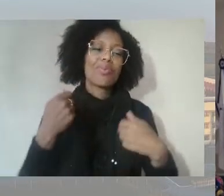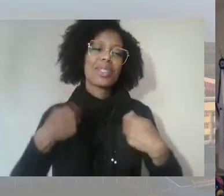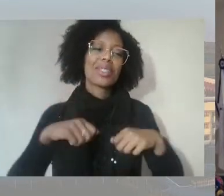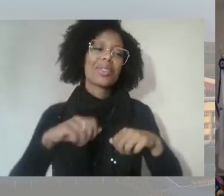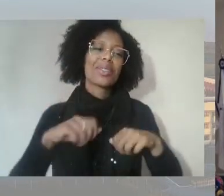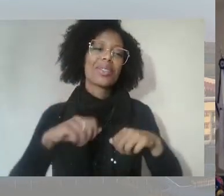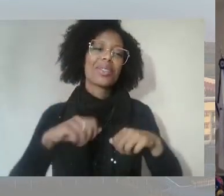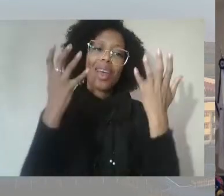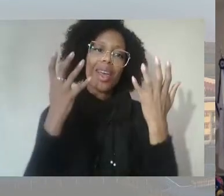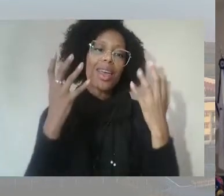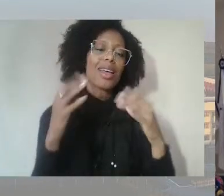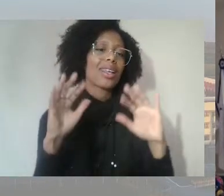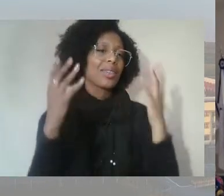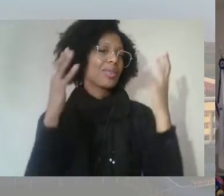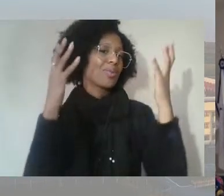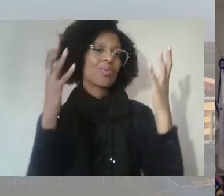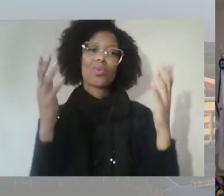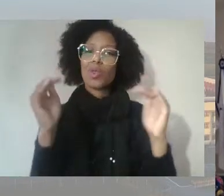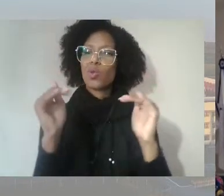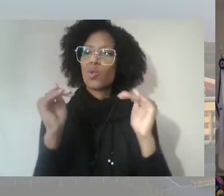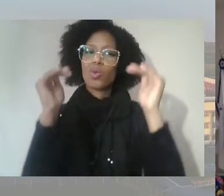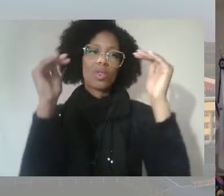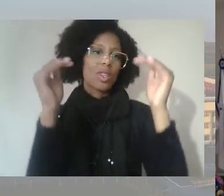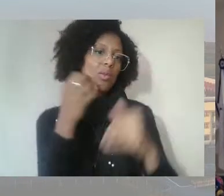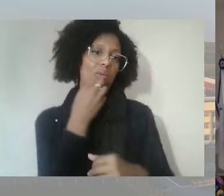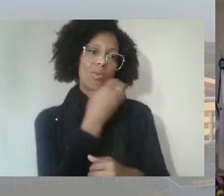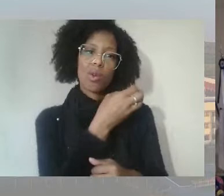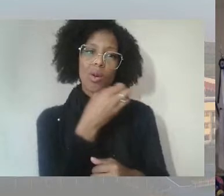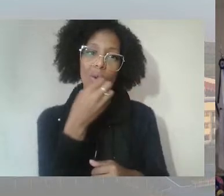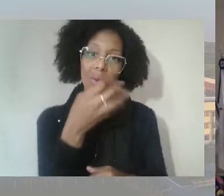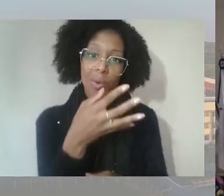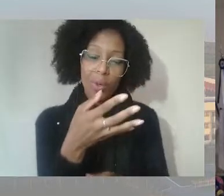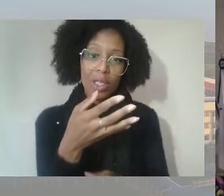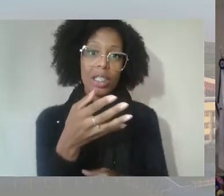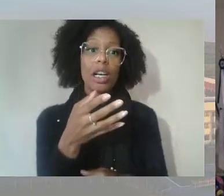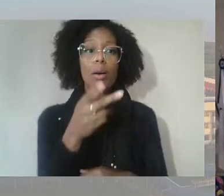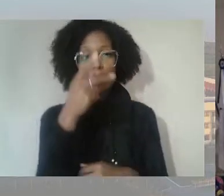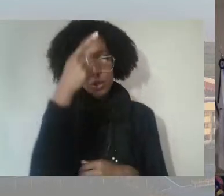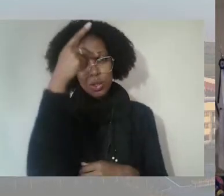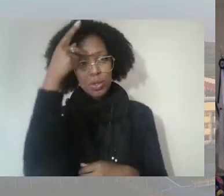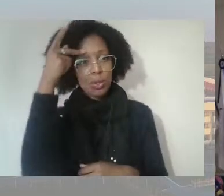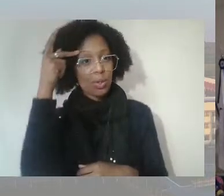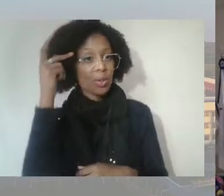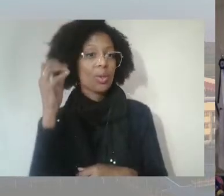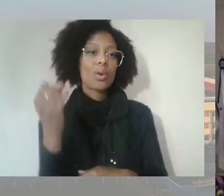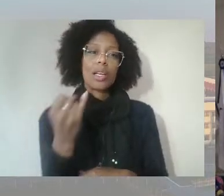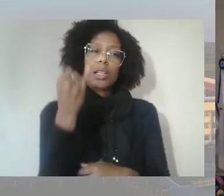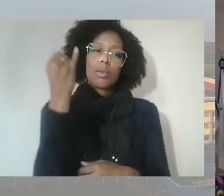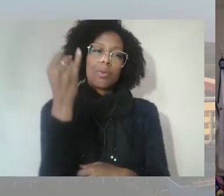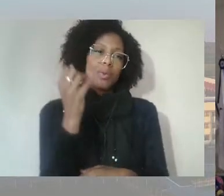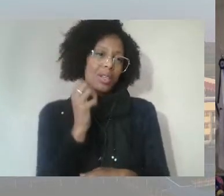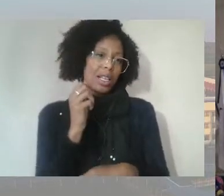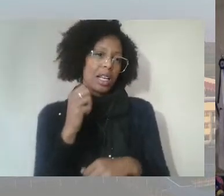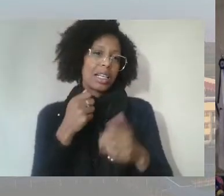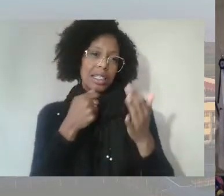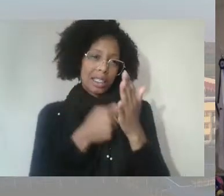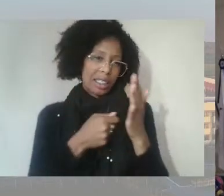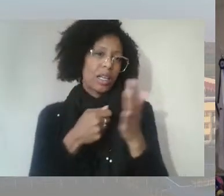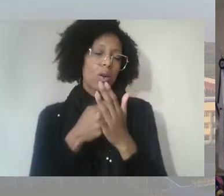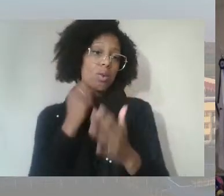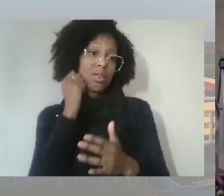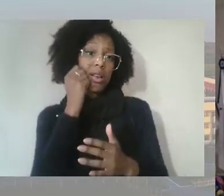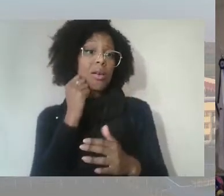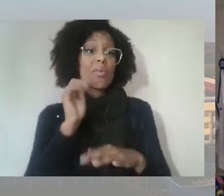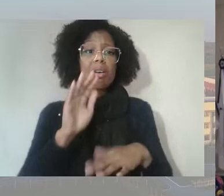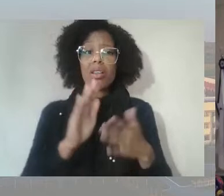de enaltecimento, né, de uma pessoa importante para a luta negra, a gente tenha feito um espaço de desgaste